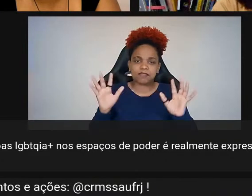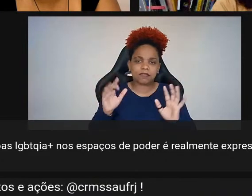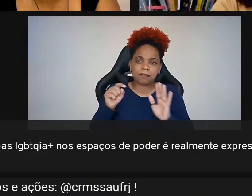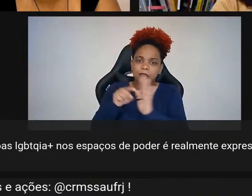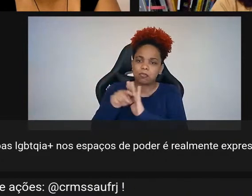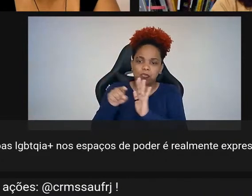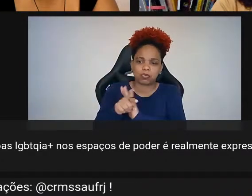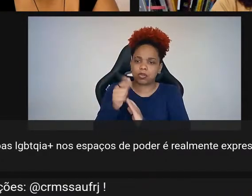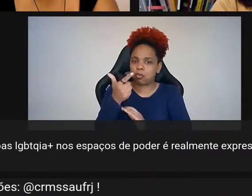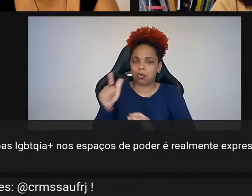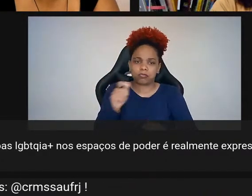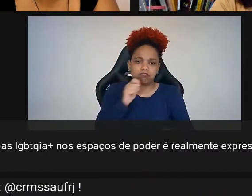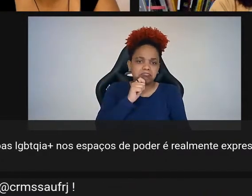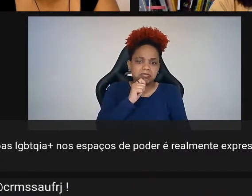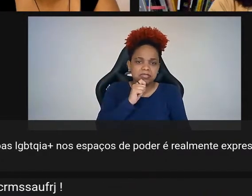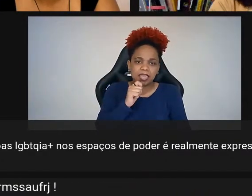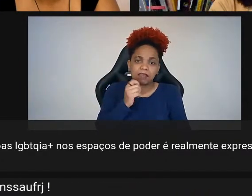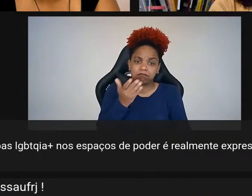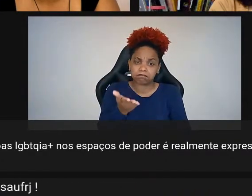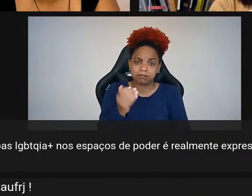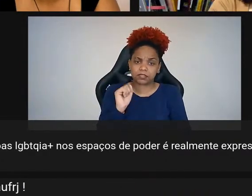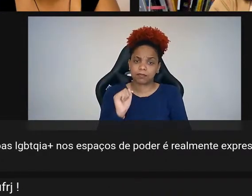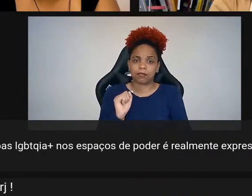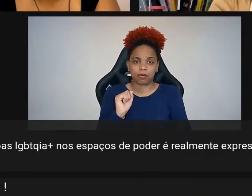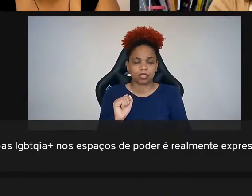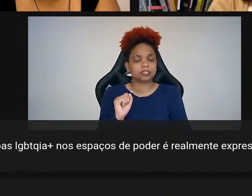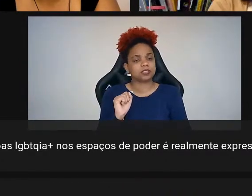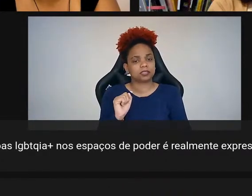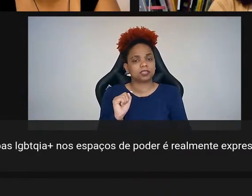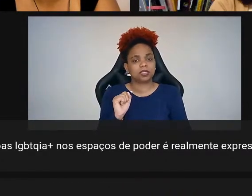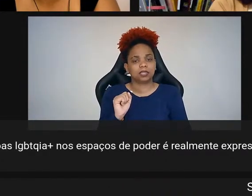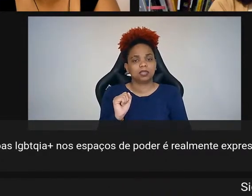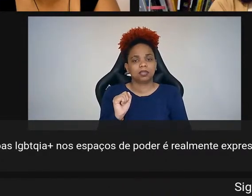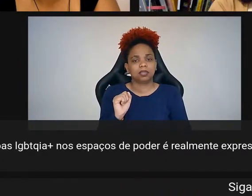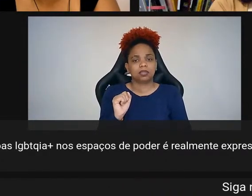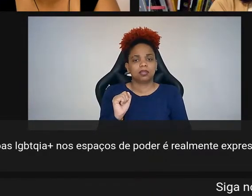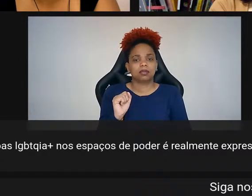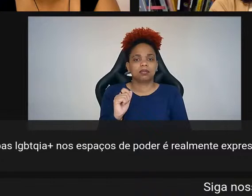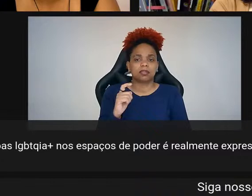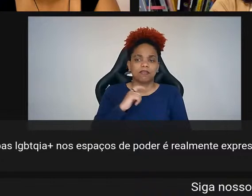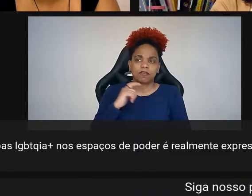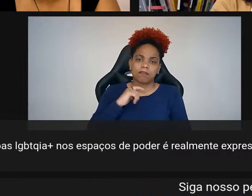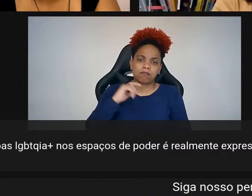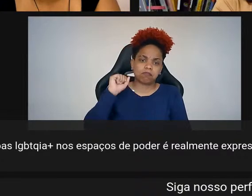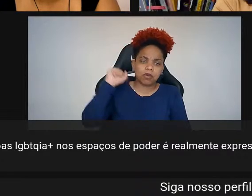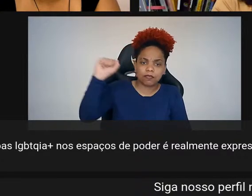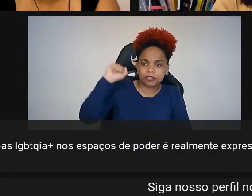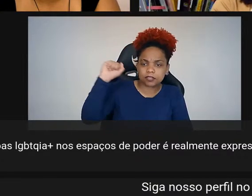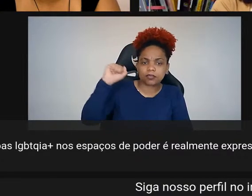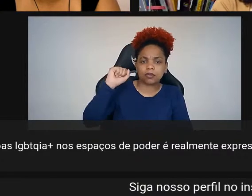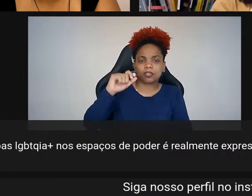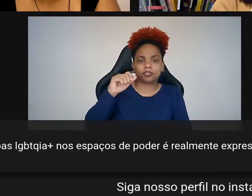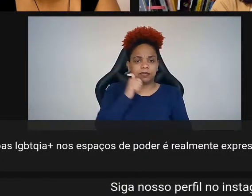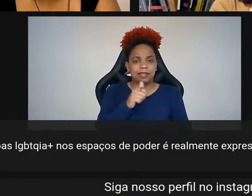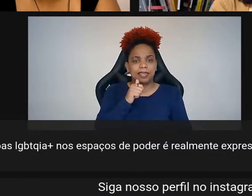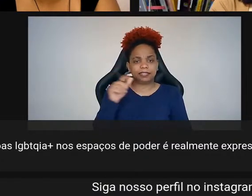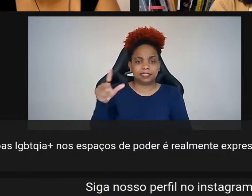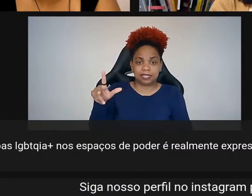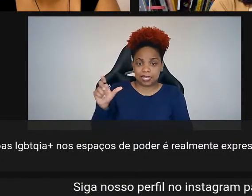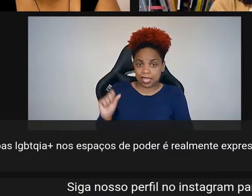perguntas. Você pode falar assim das reivindicações das mulheres